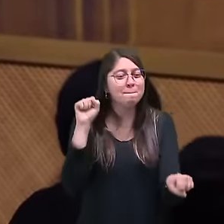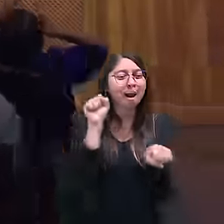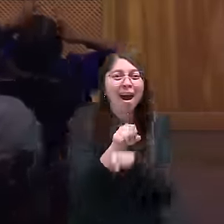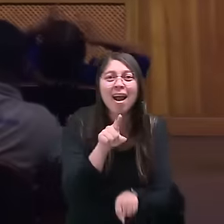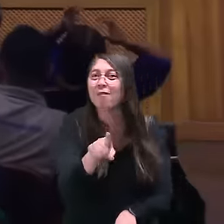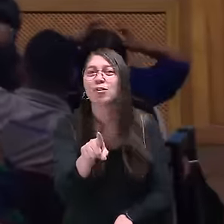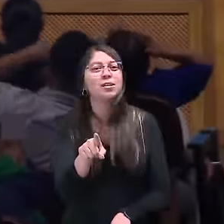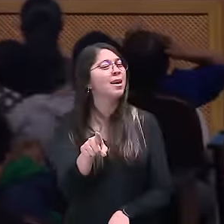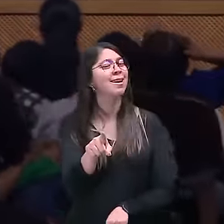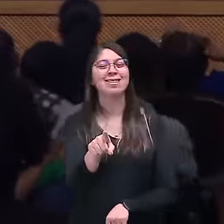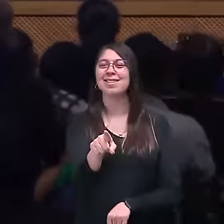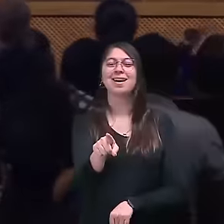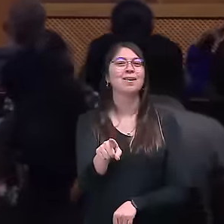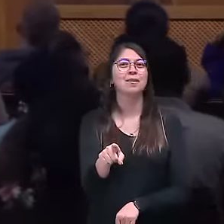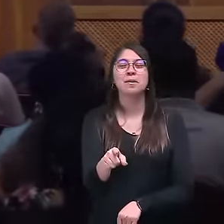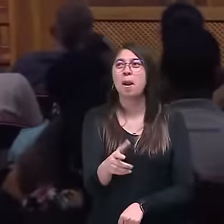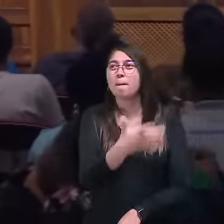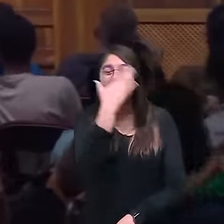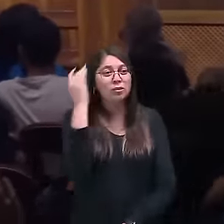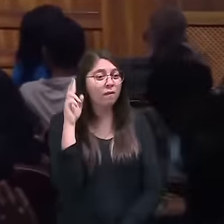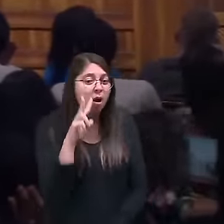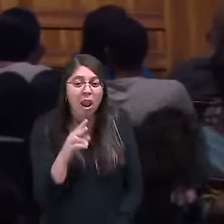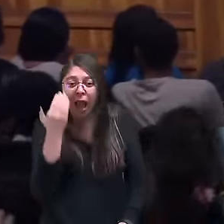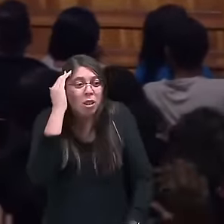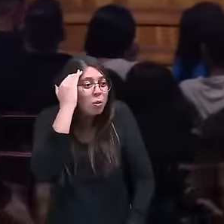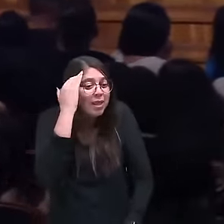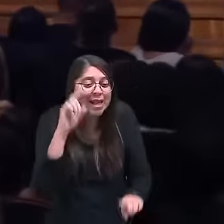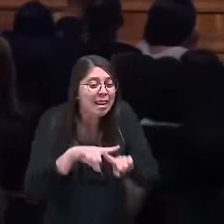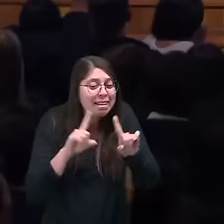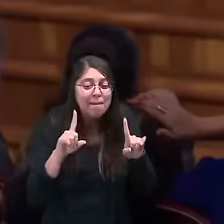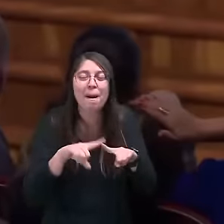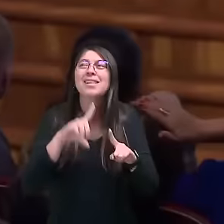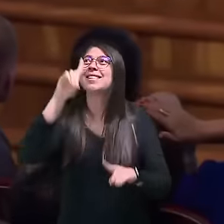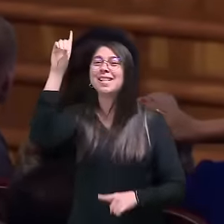ninguém vai entender lo que aconteceu na tua vida.